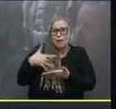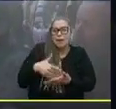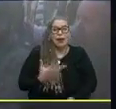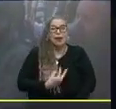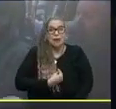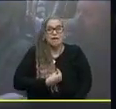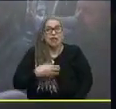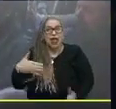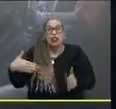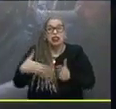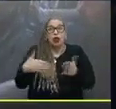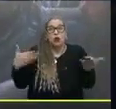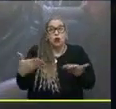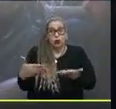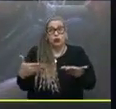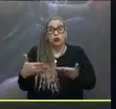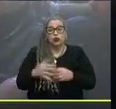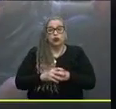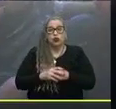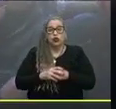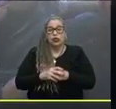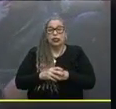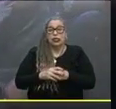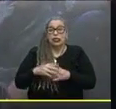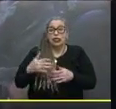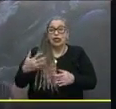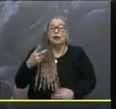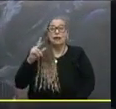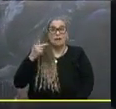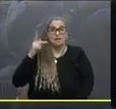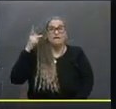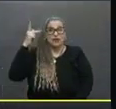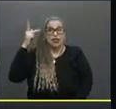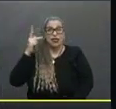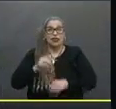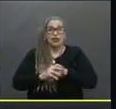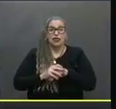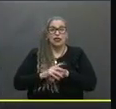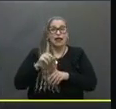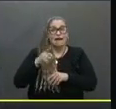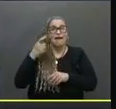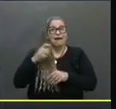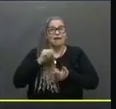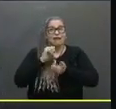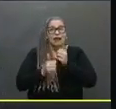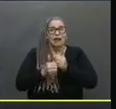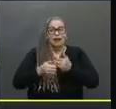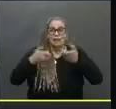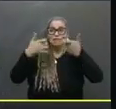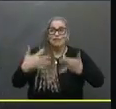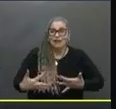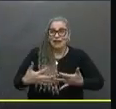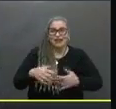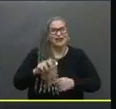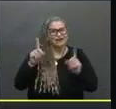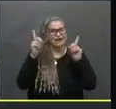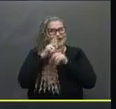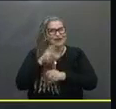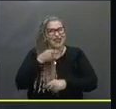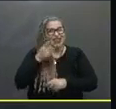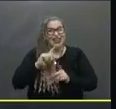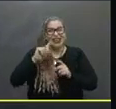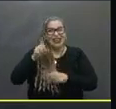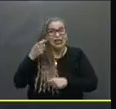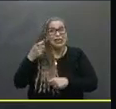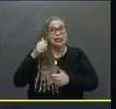vida até hoje, da minha carreira como ex-atleta, difícil hoje falar ex-atleta,